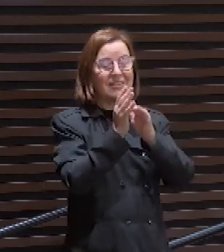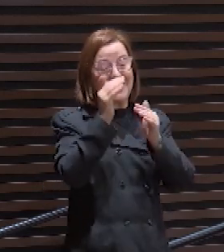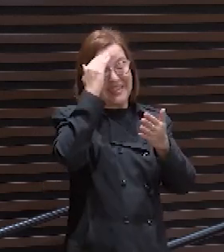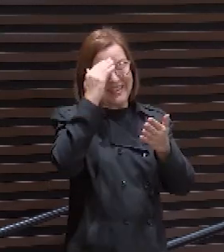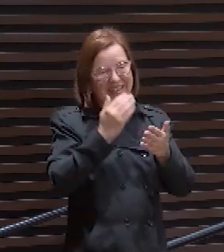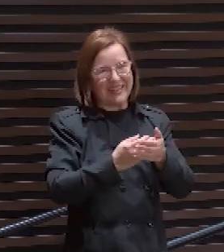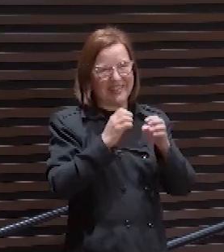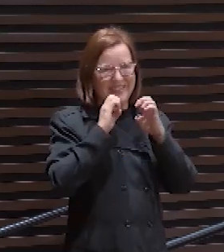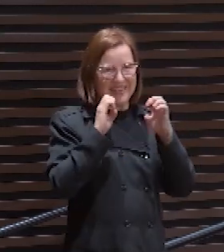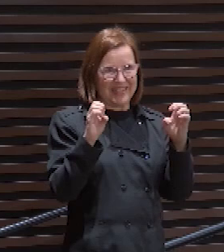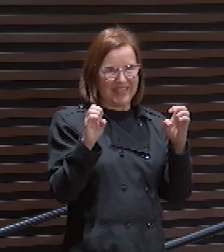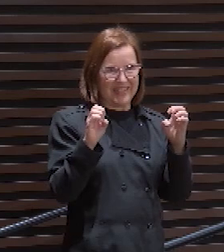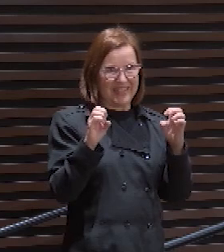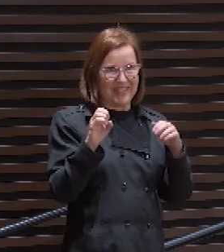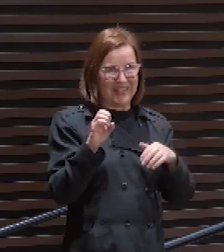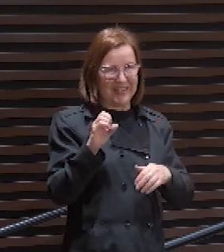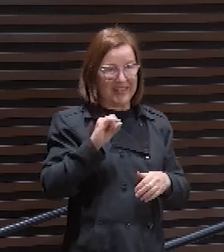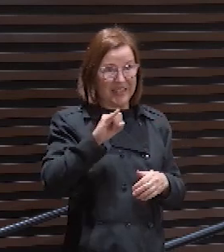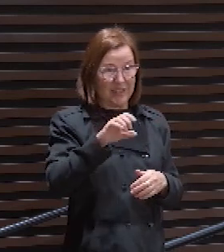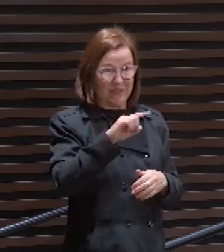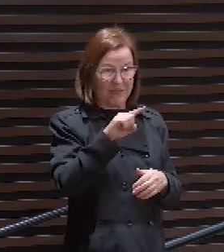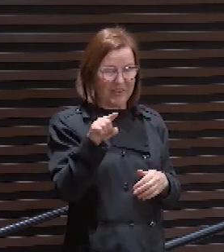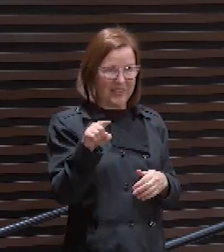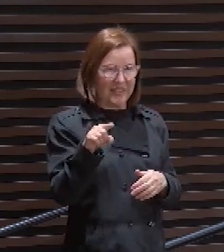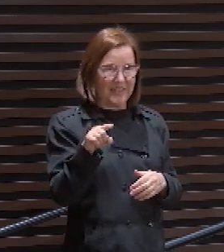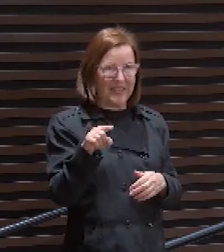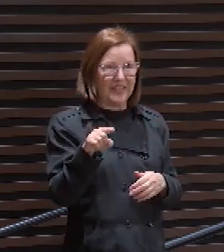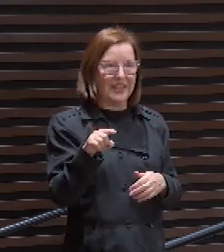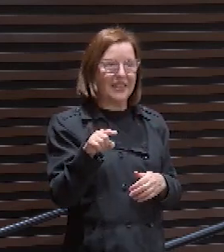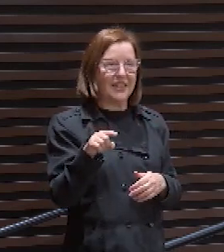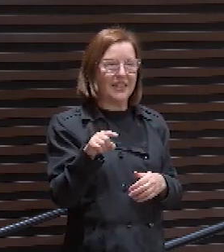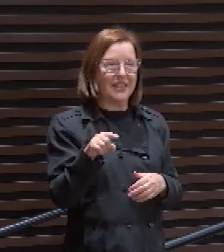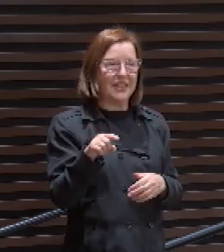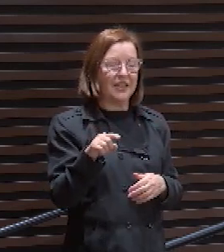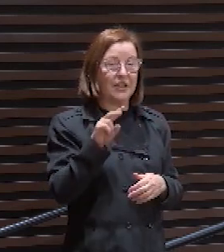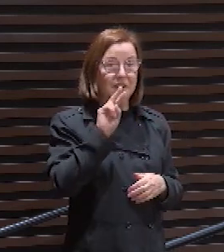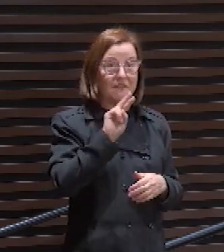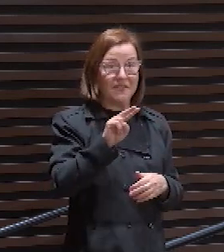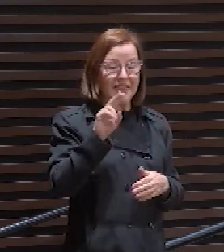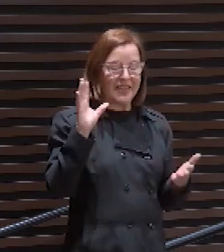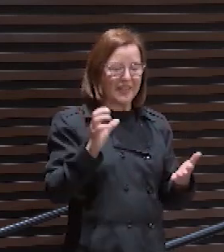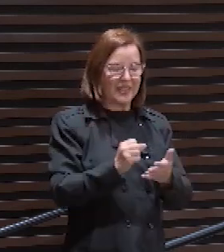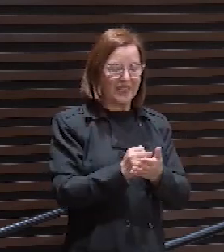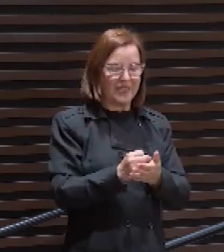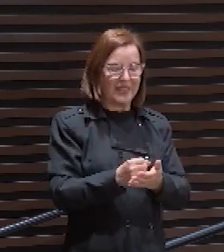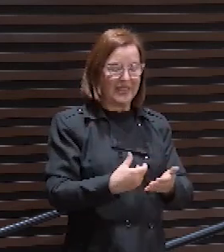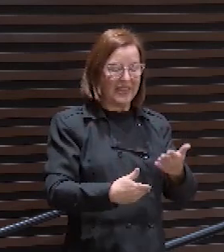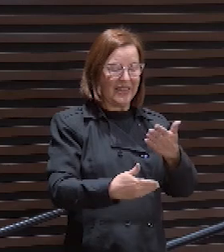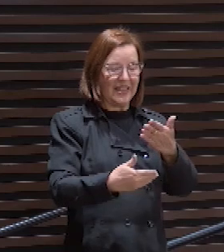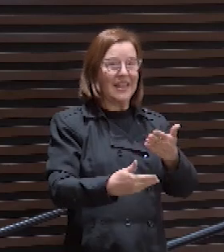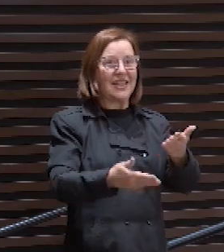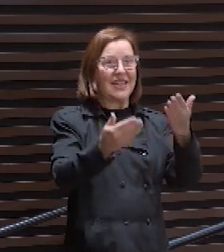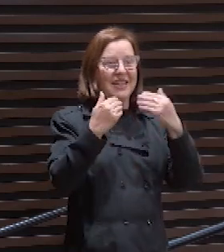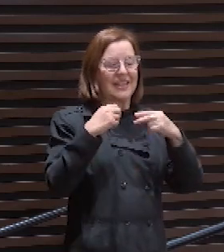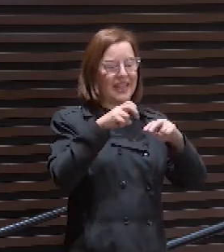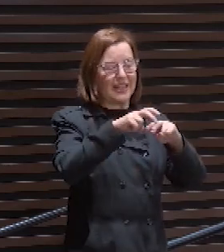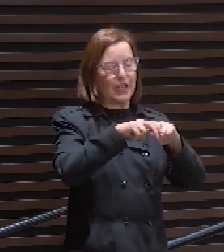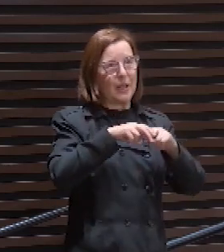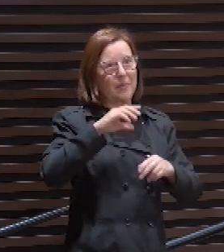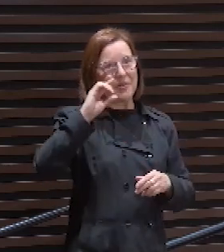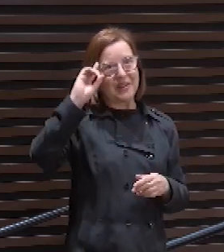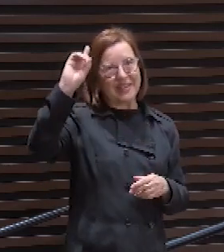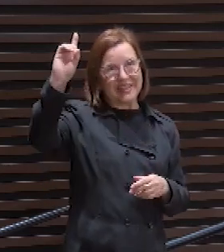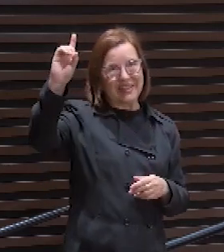Evangelho, se você crê que a salvação é dada por Deus, através de Cristo Jesus, eu te garanto que se ainda